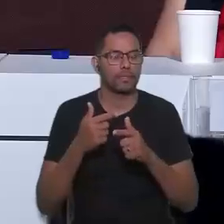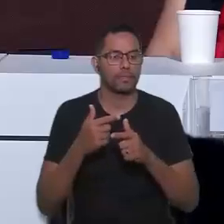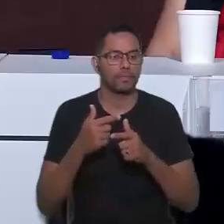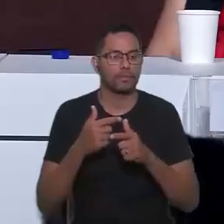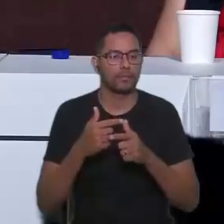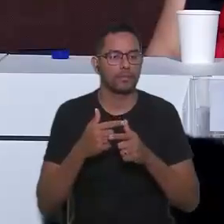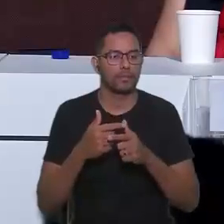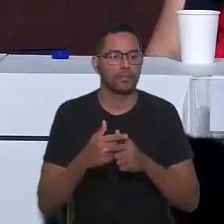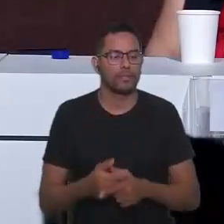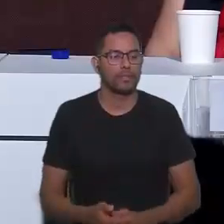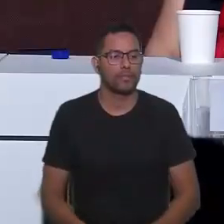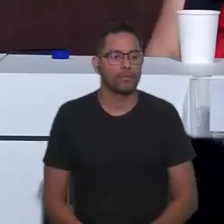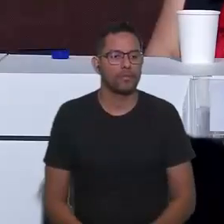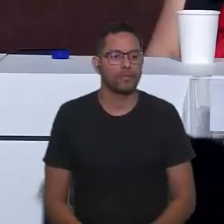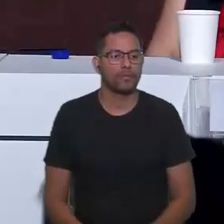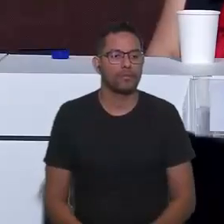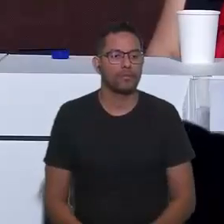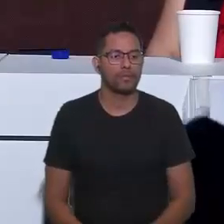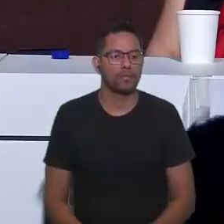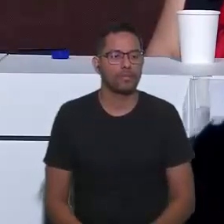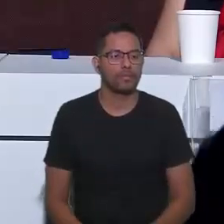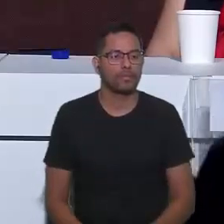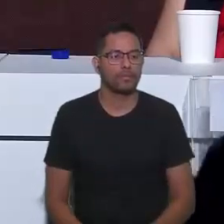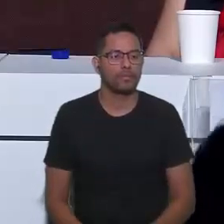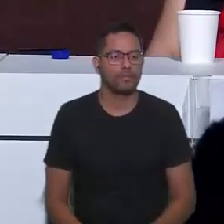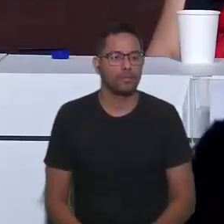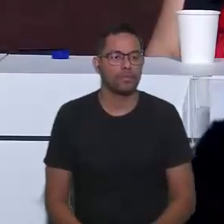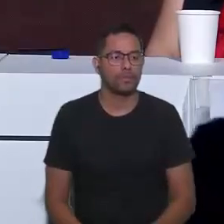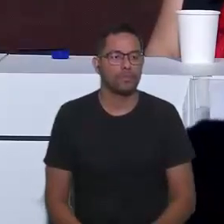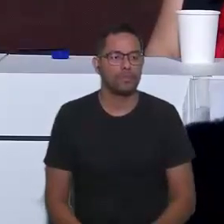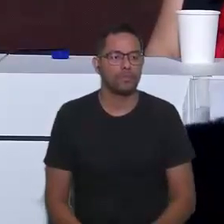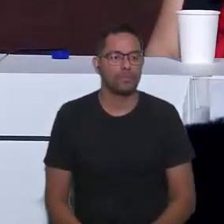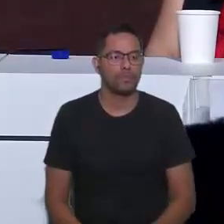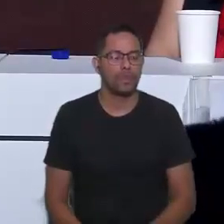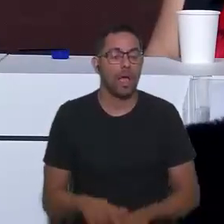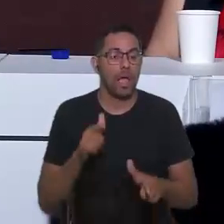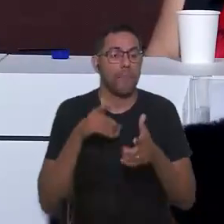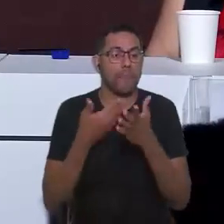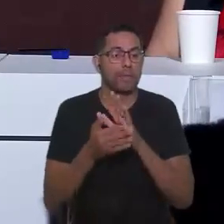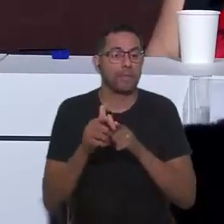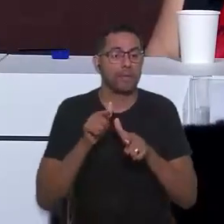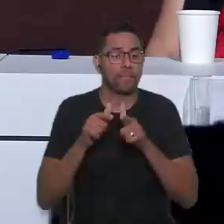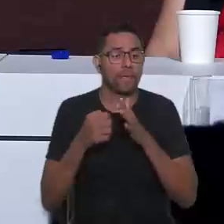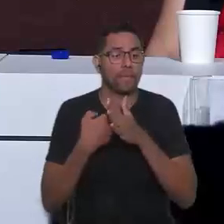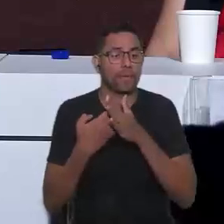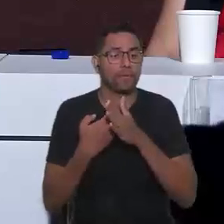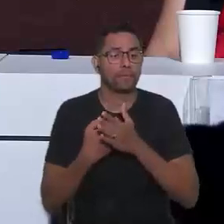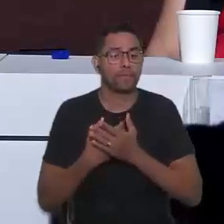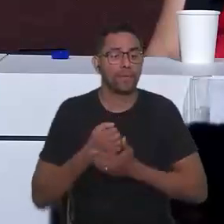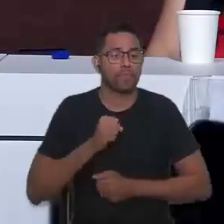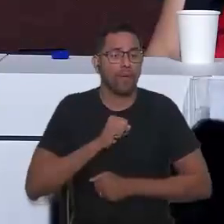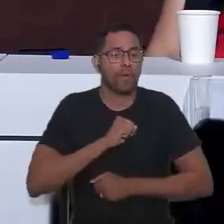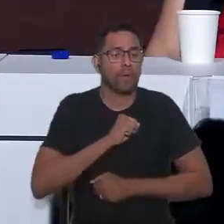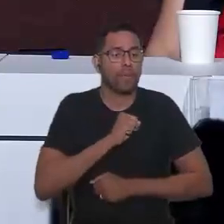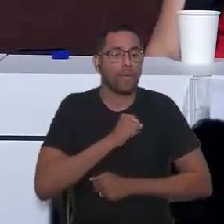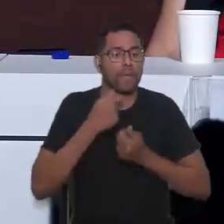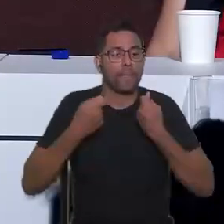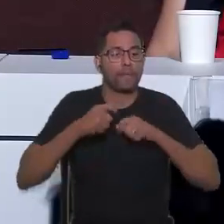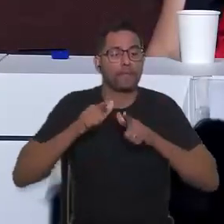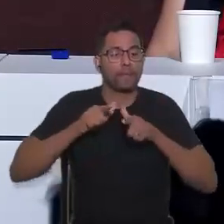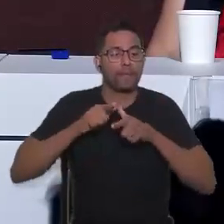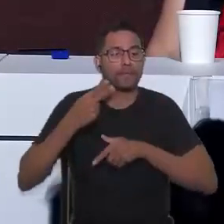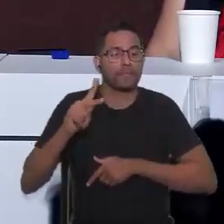faça o seu serviço, você quer perder o seu emprego. Imagina o que é a pessoa estar num ataque cardíaco e precisar